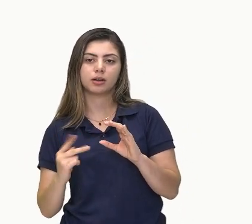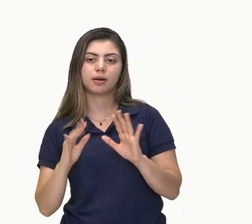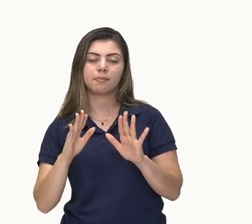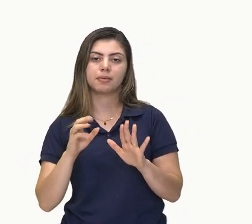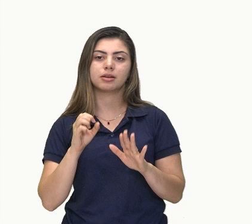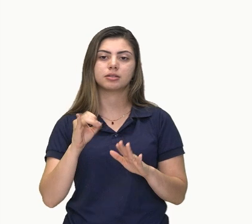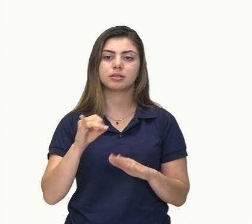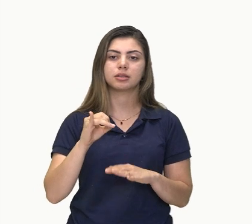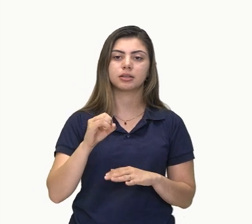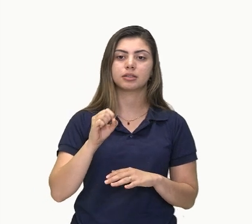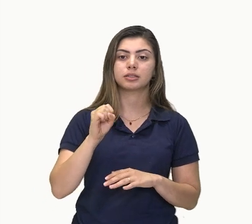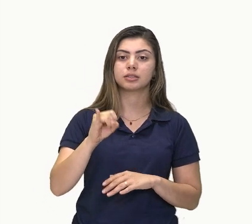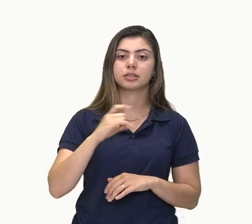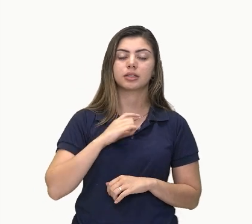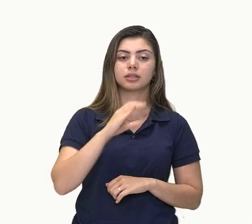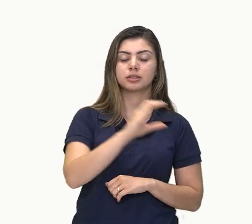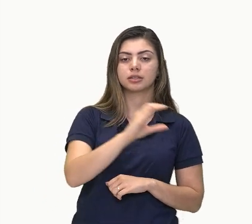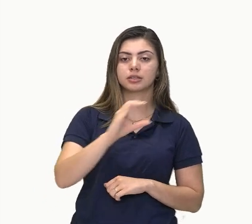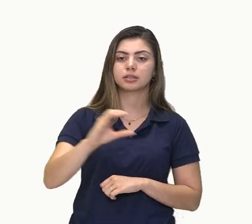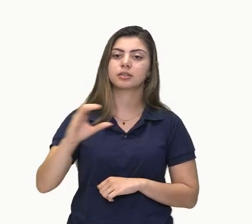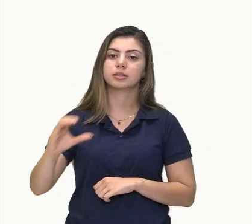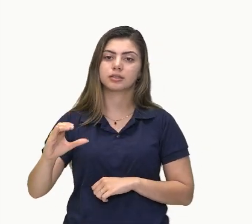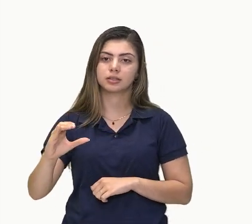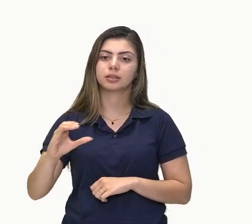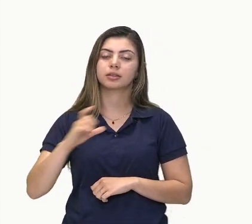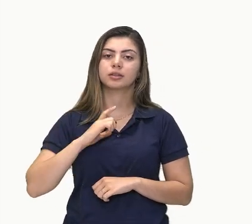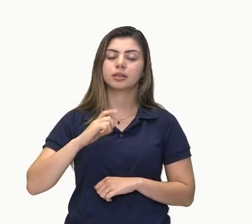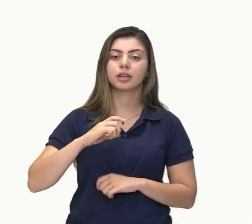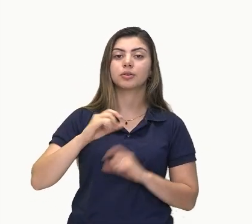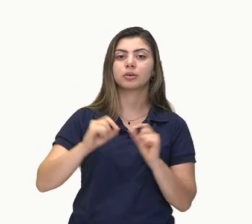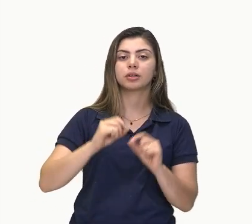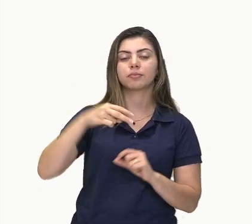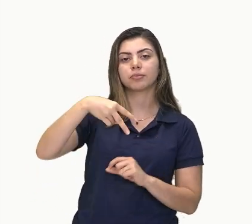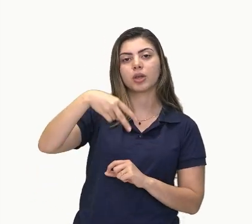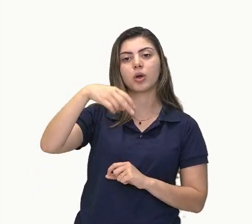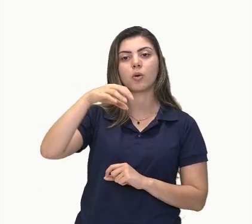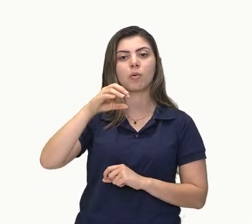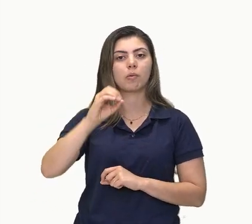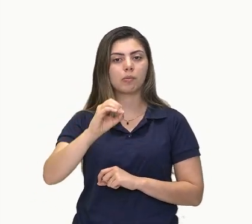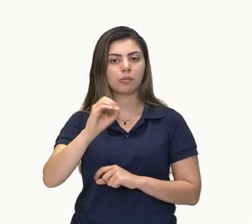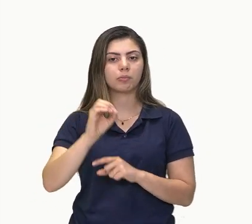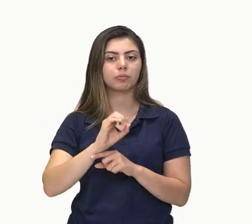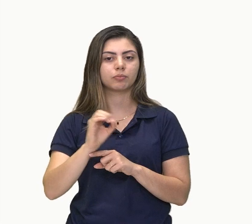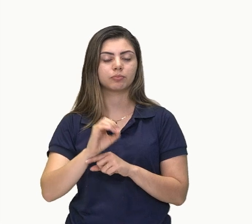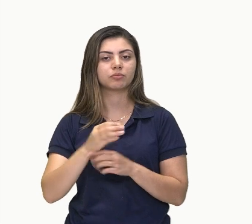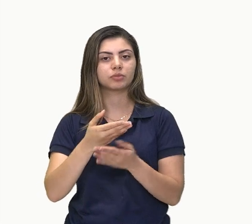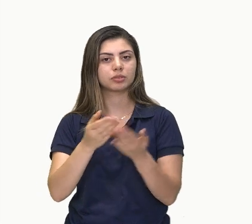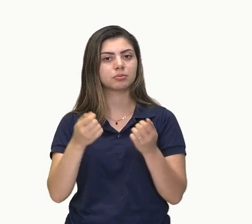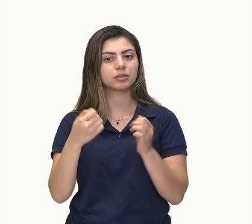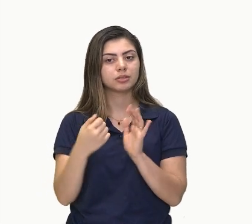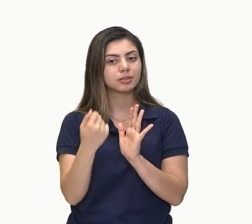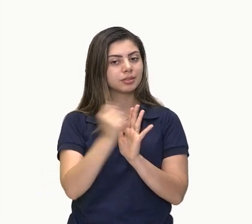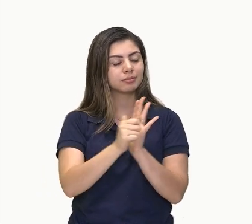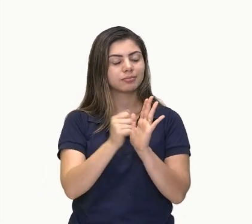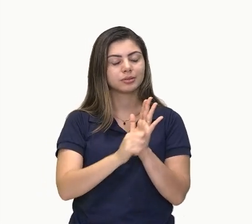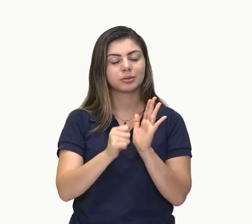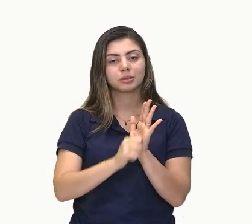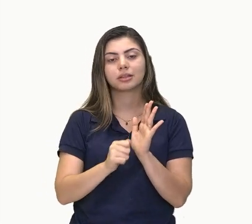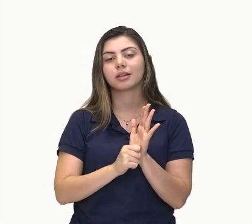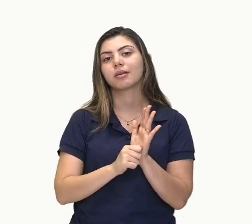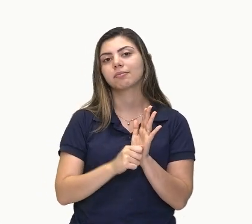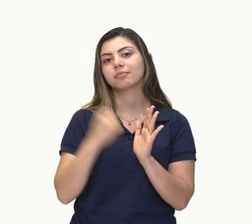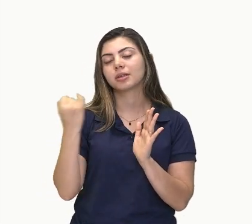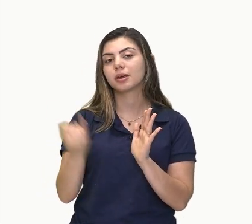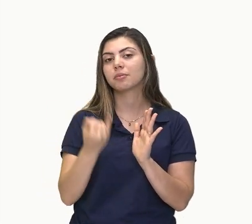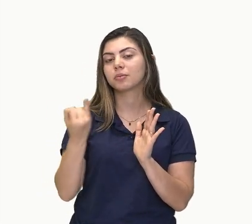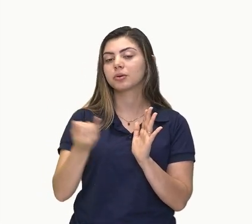meio, ele está ligado com carbono, C-O. Não esqueça, anote aí que isso é muito importante.